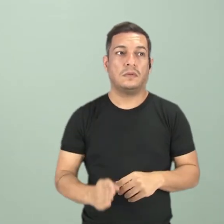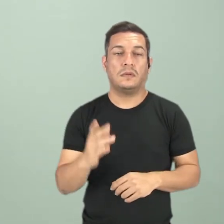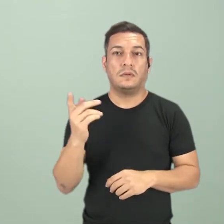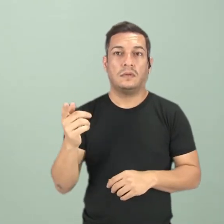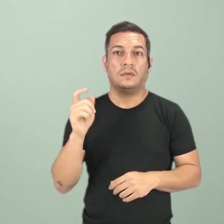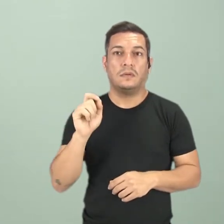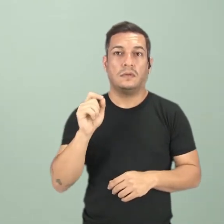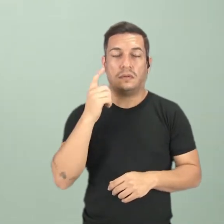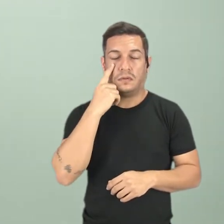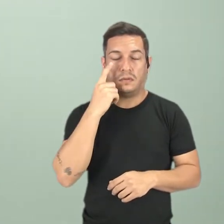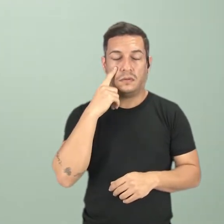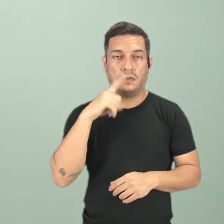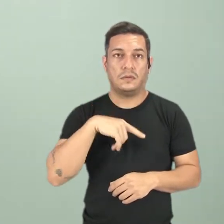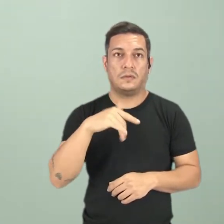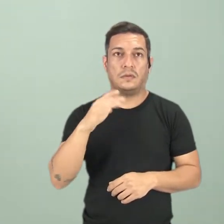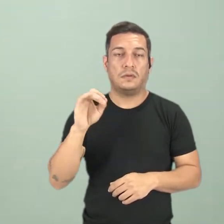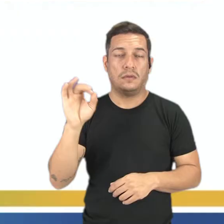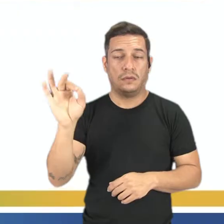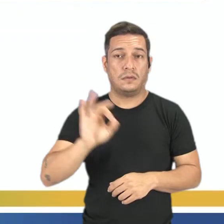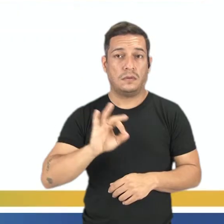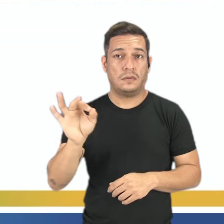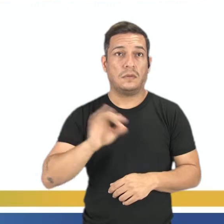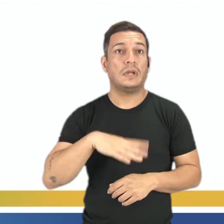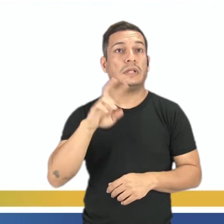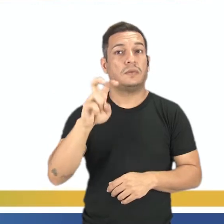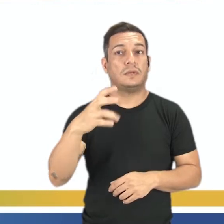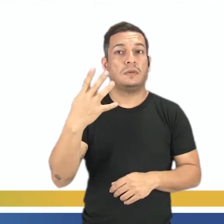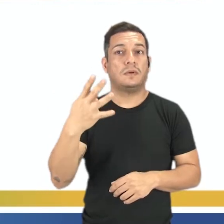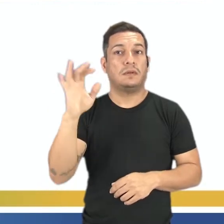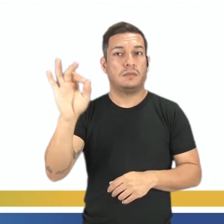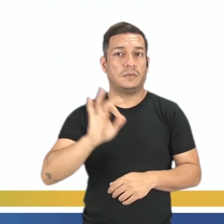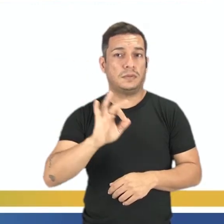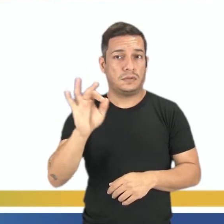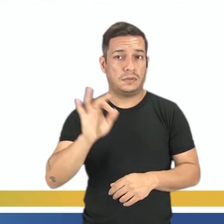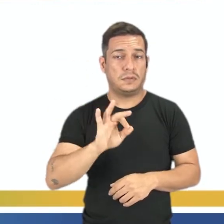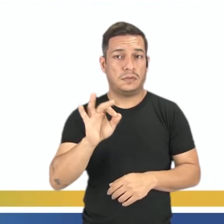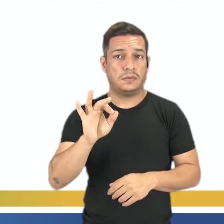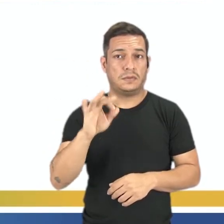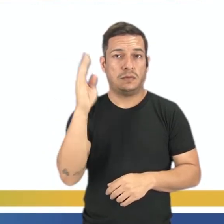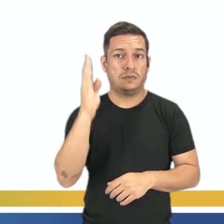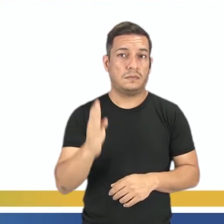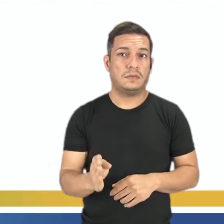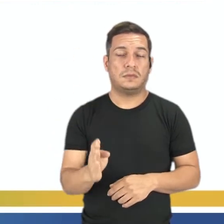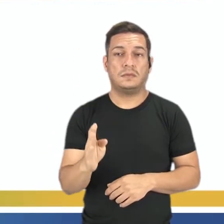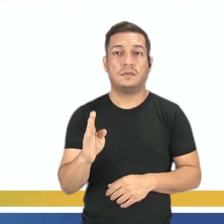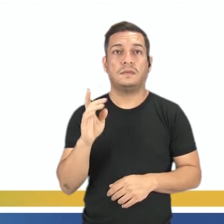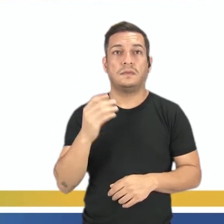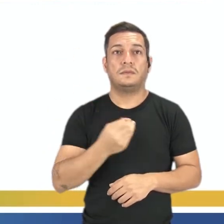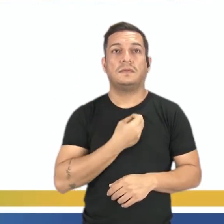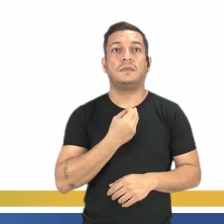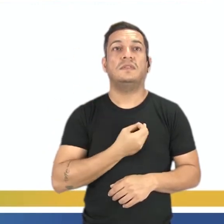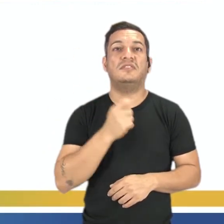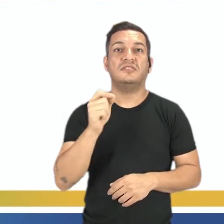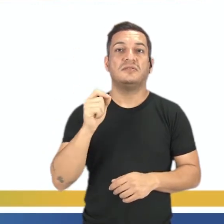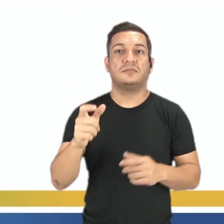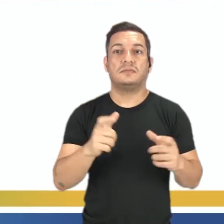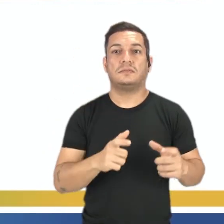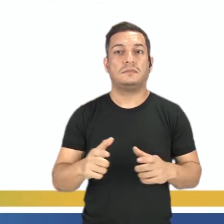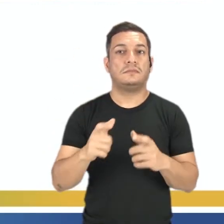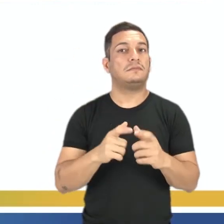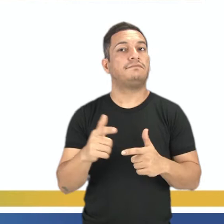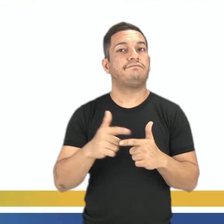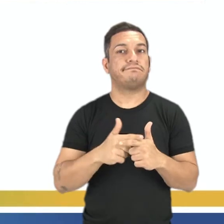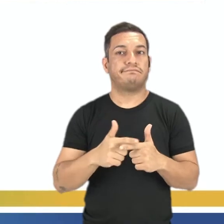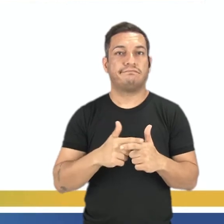a oeste, né, de 100% desse território, 54% desse território do Brasil, né, vive em área de conflito,